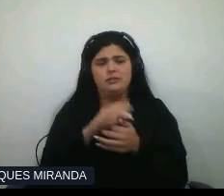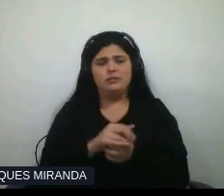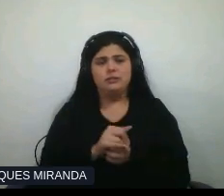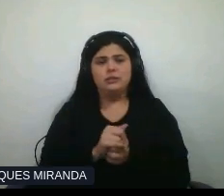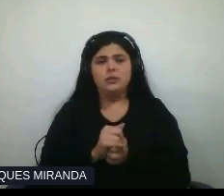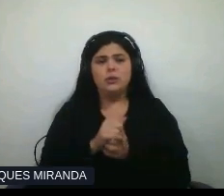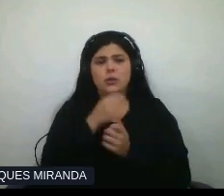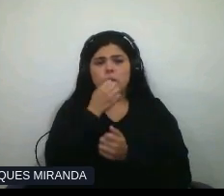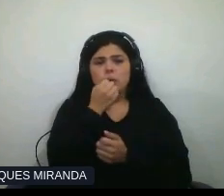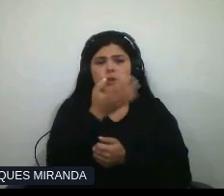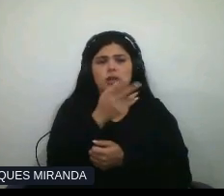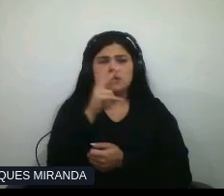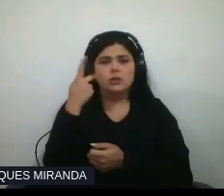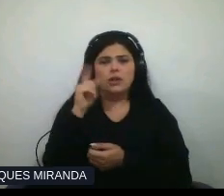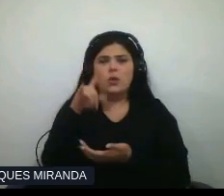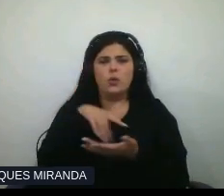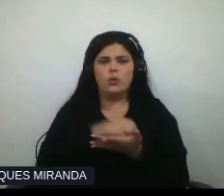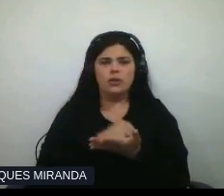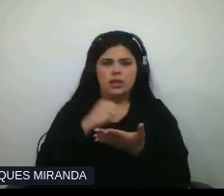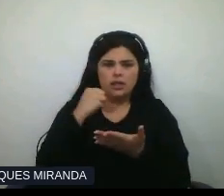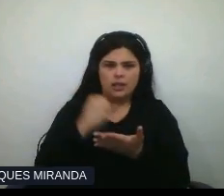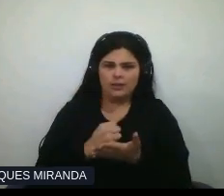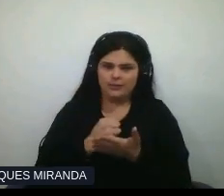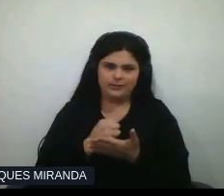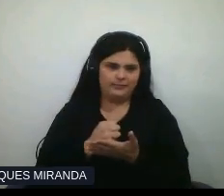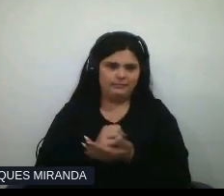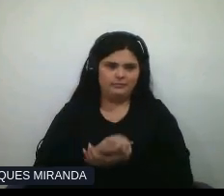de uma história que eu não fui contratado